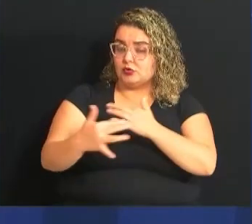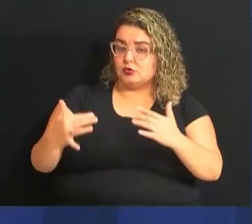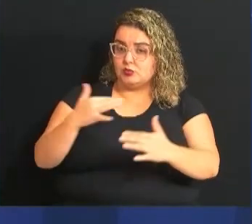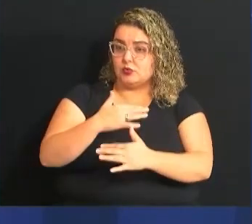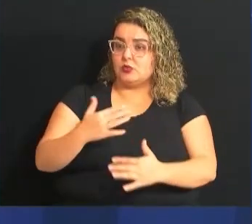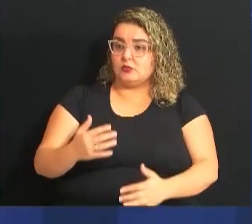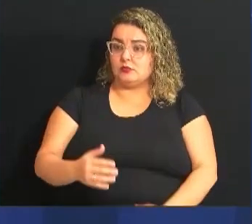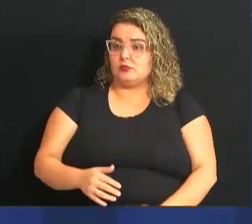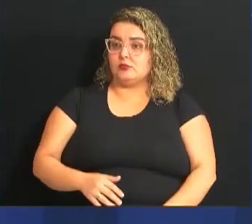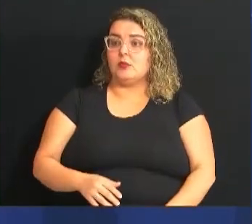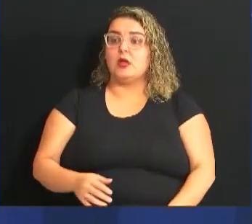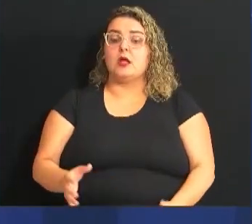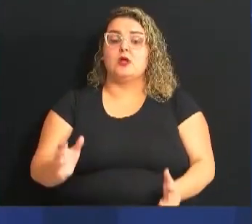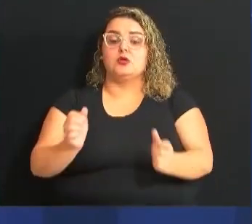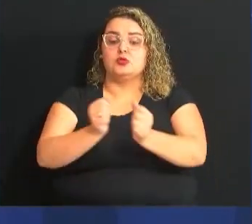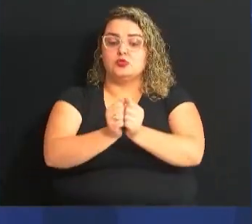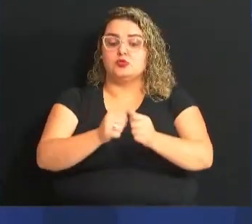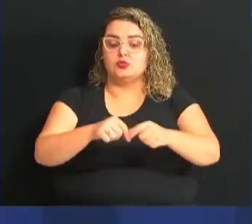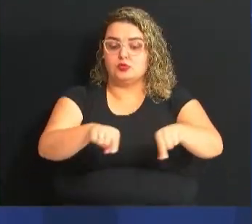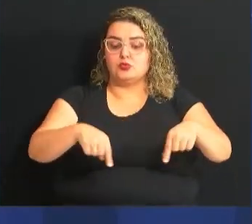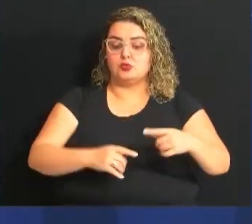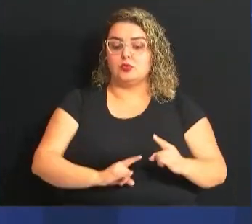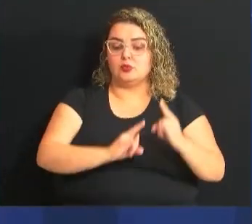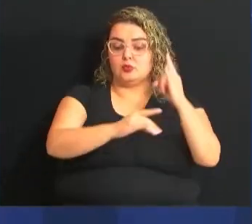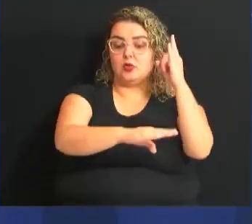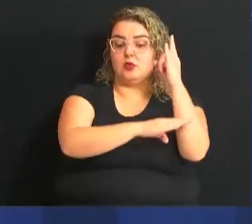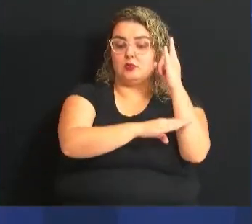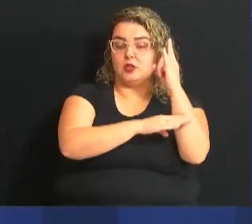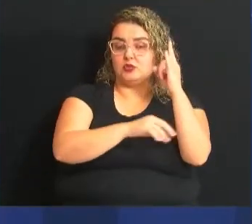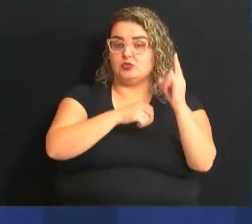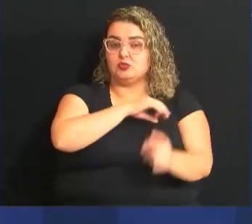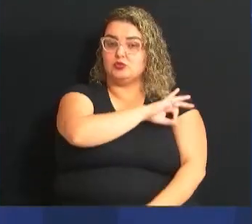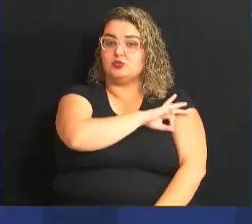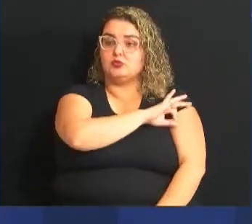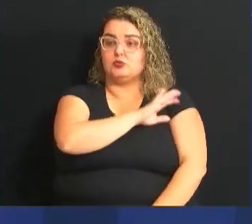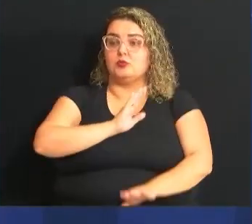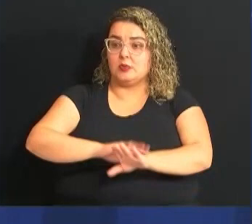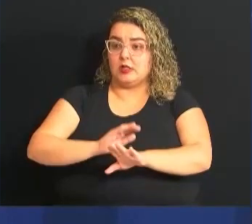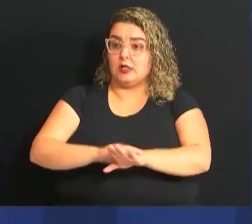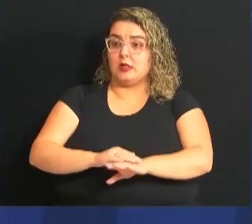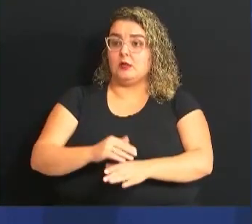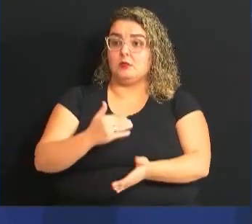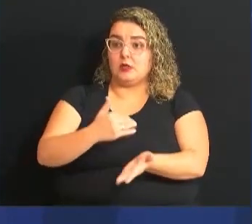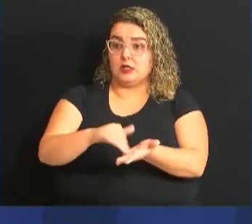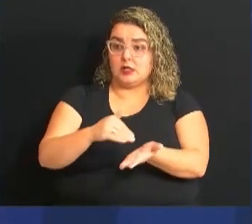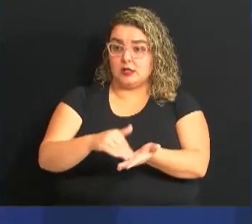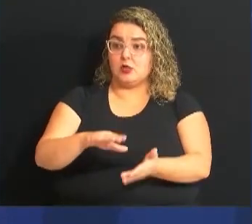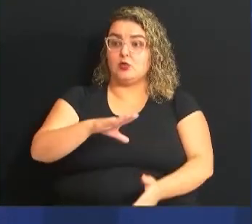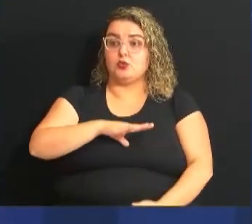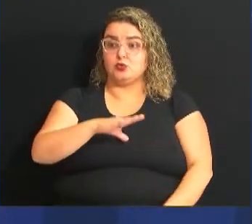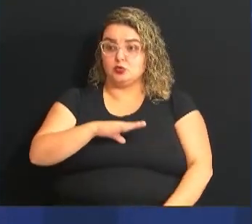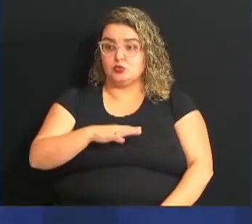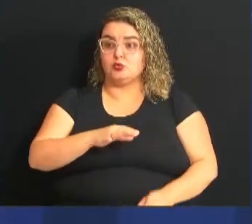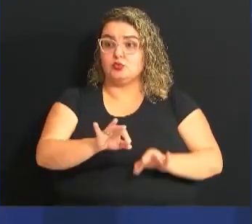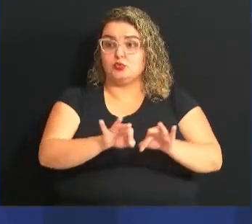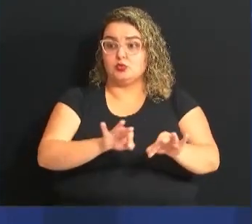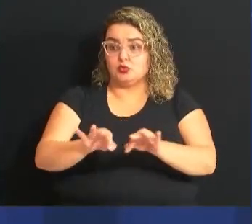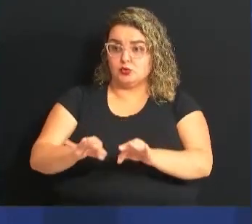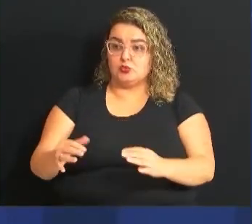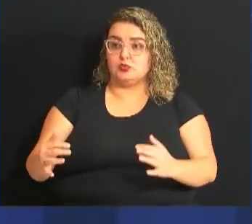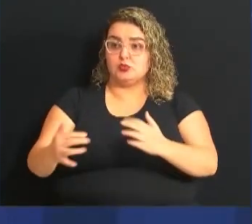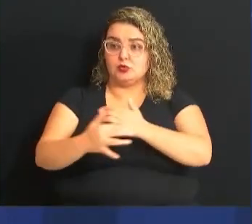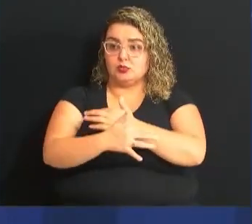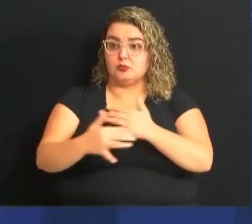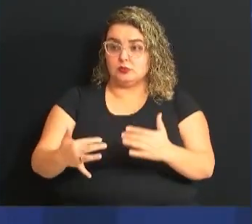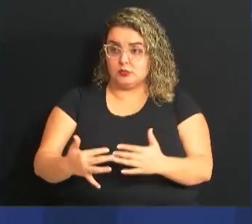ligado à Secretaria de Gabinete, para que tal função seja desempenhada pela Secretaria Municipal de Planejamento e